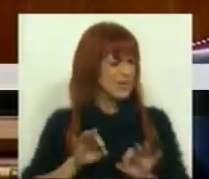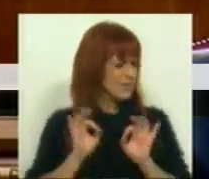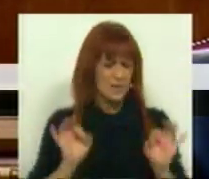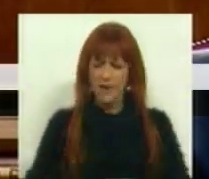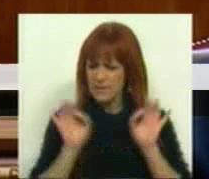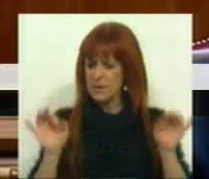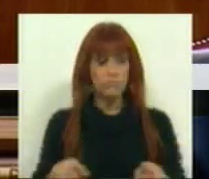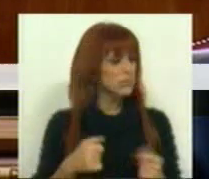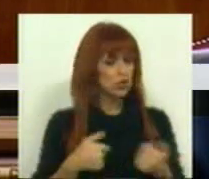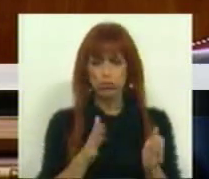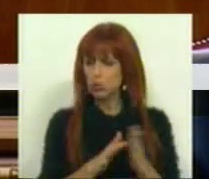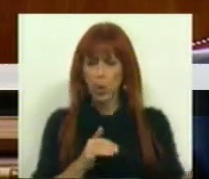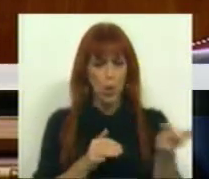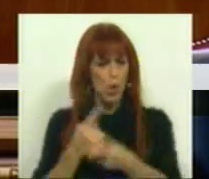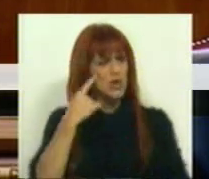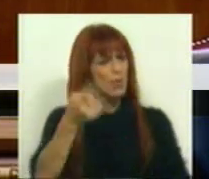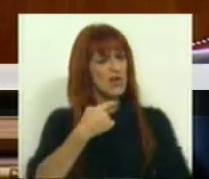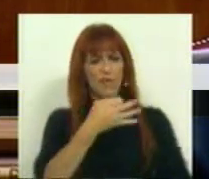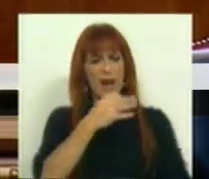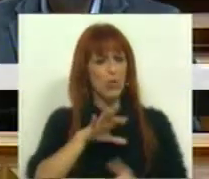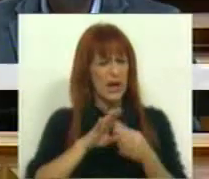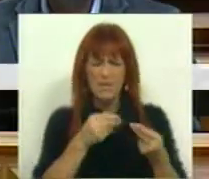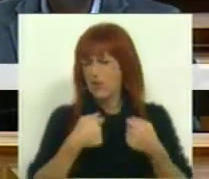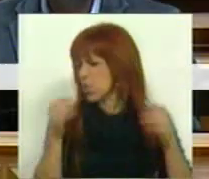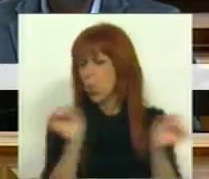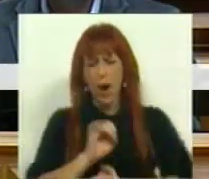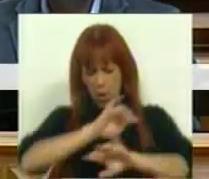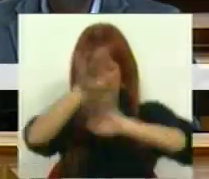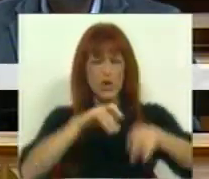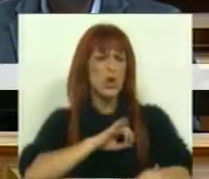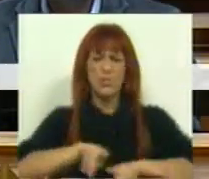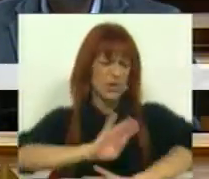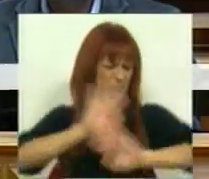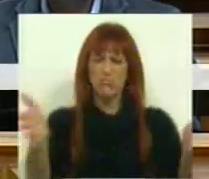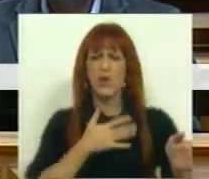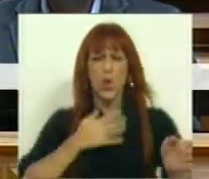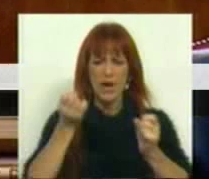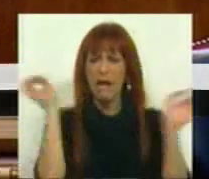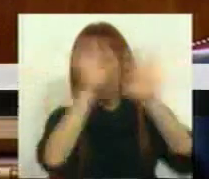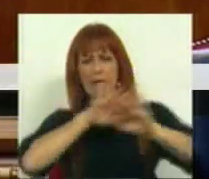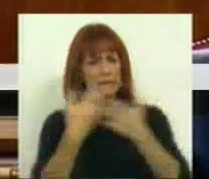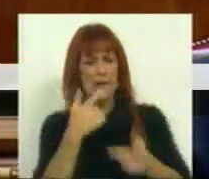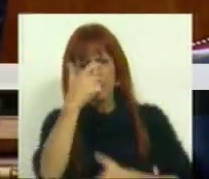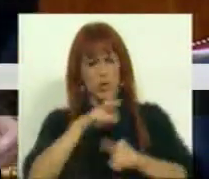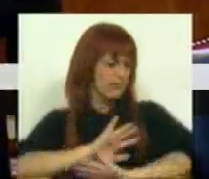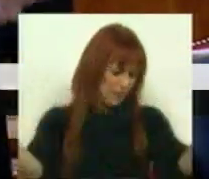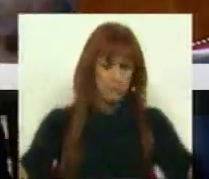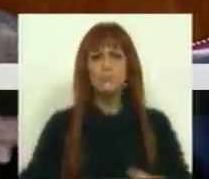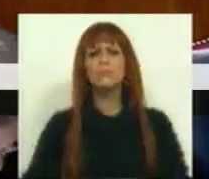sintonia entre todos aqueles que se exprimiram publicamente nessa matéria. E, portanto, não há aqui nenhuma confusão, Sr. Deputado, não queira atirar areia para os olhos das